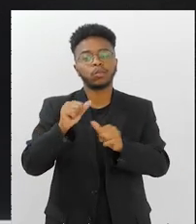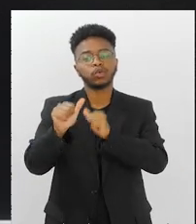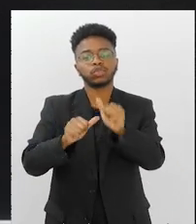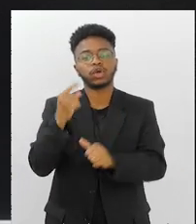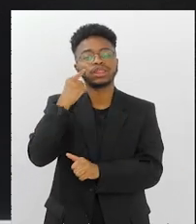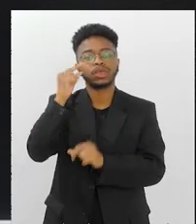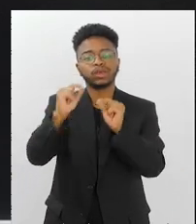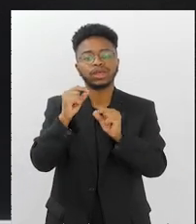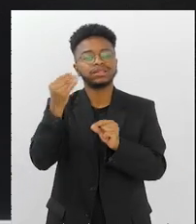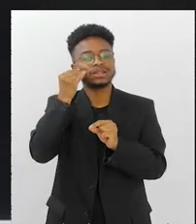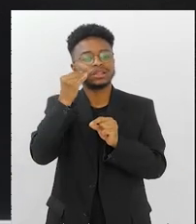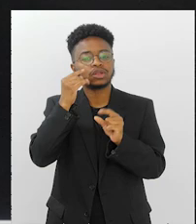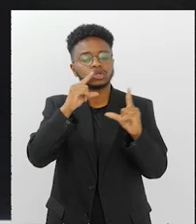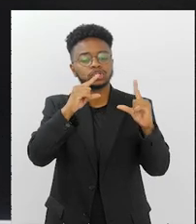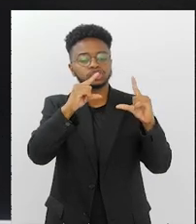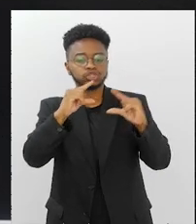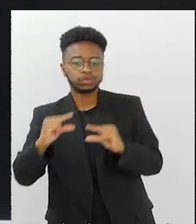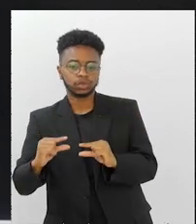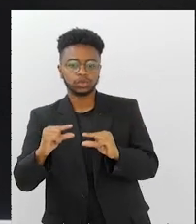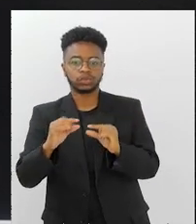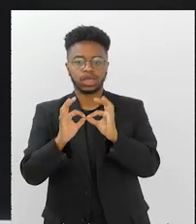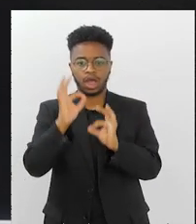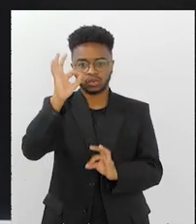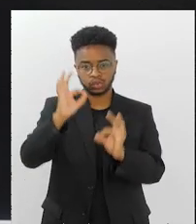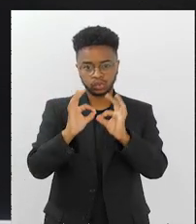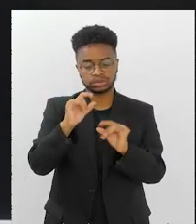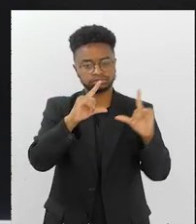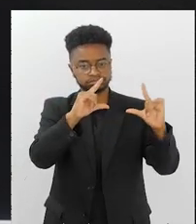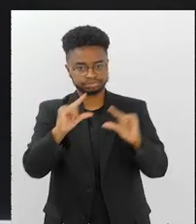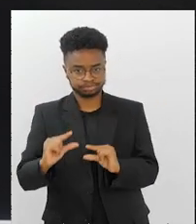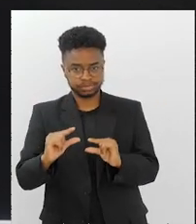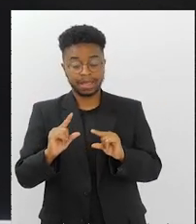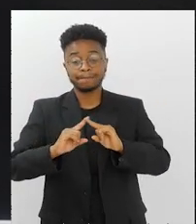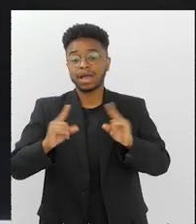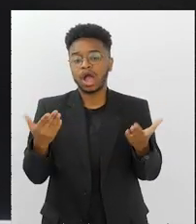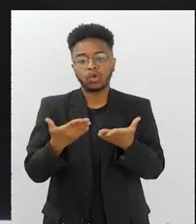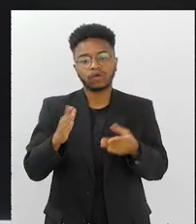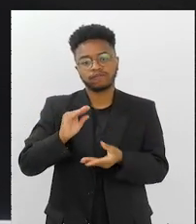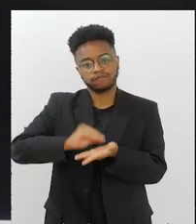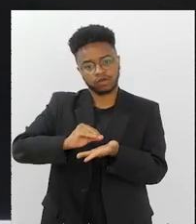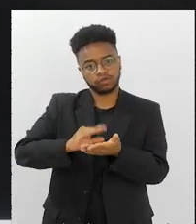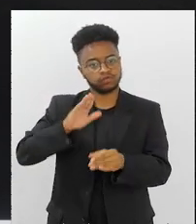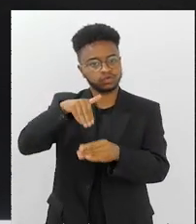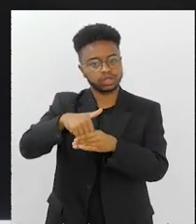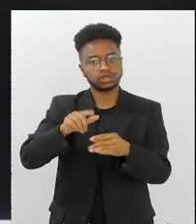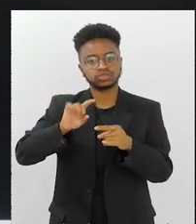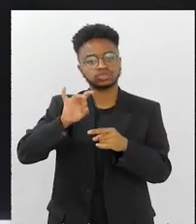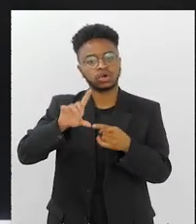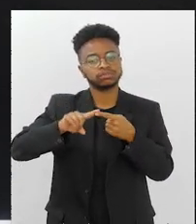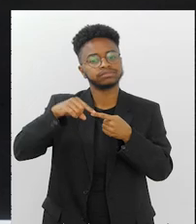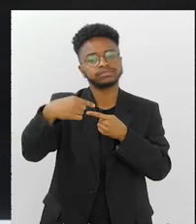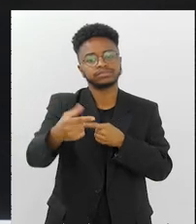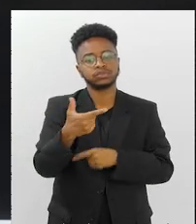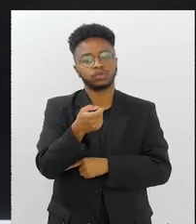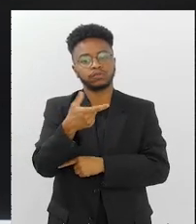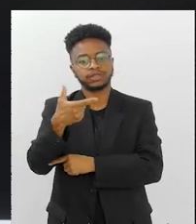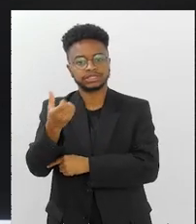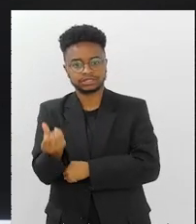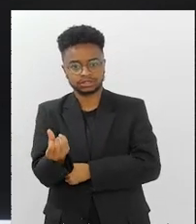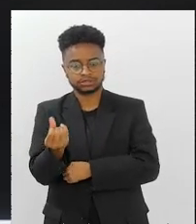migrou para diminuir limitar o tamanho do tripé e agora não foi votado vai ser votado só para carnaval